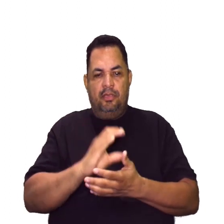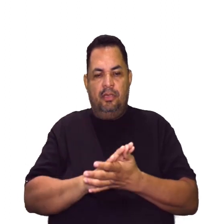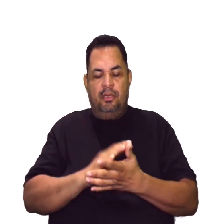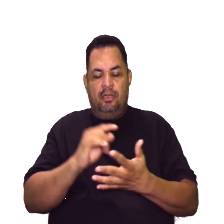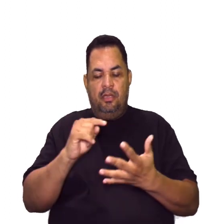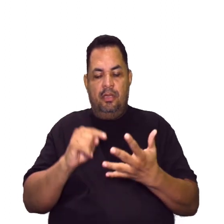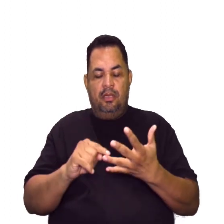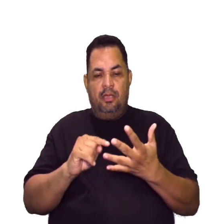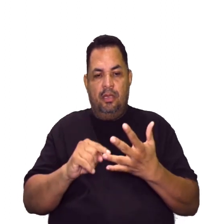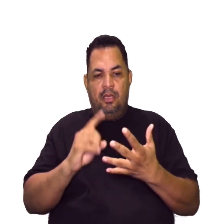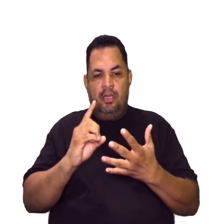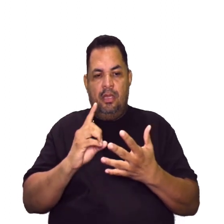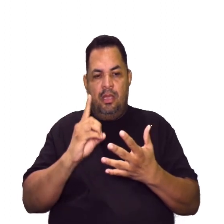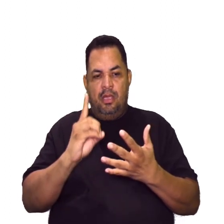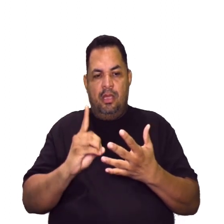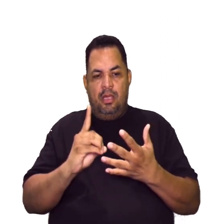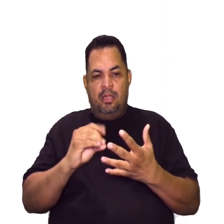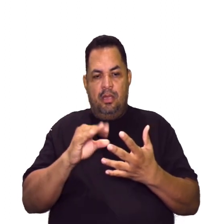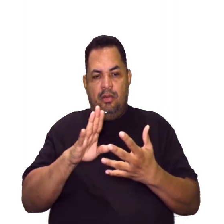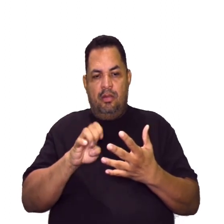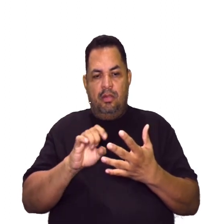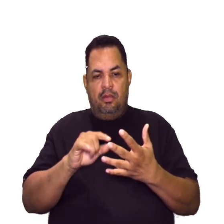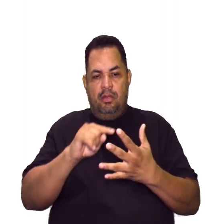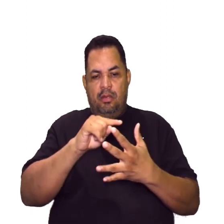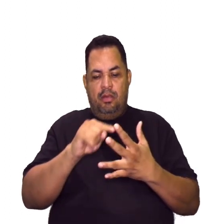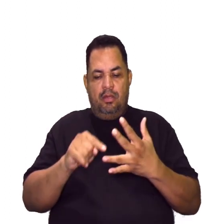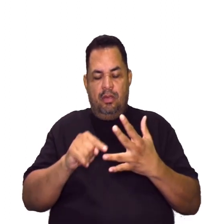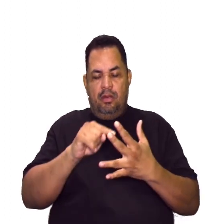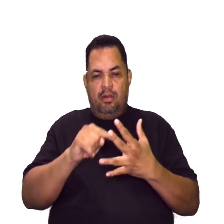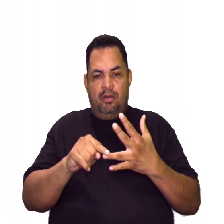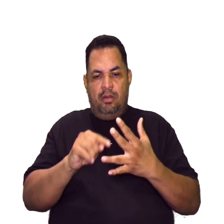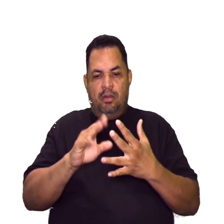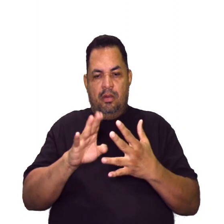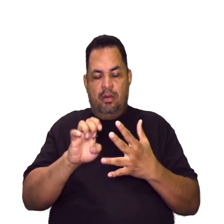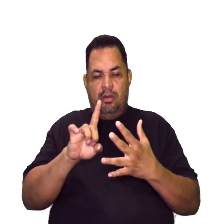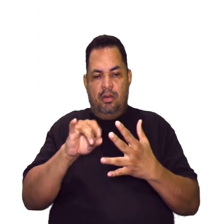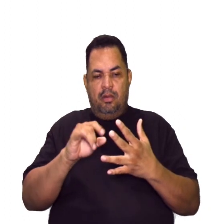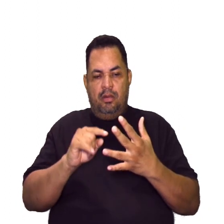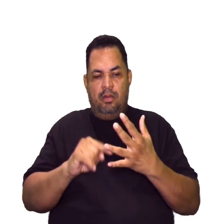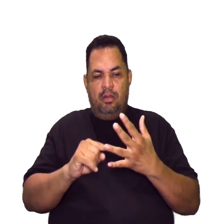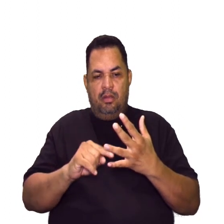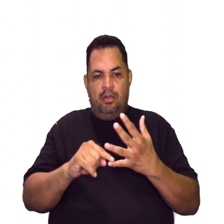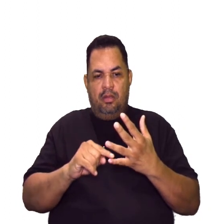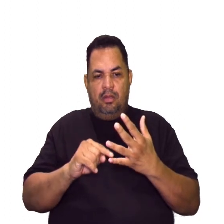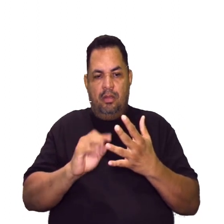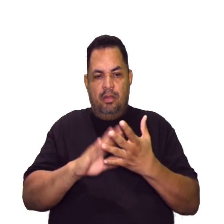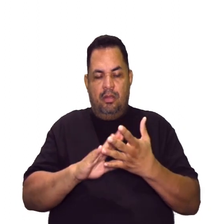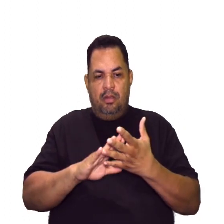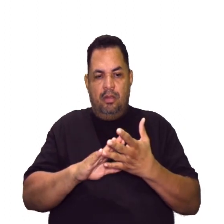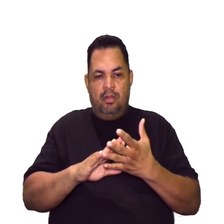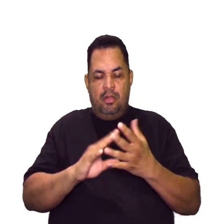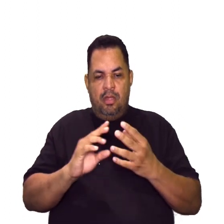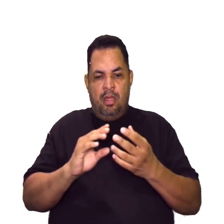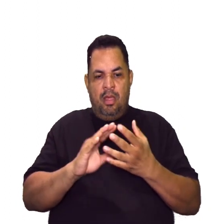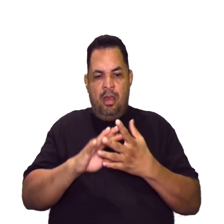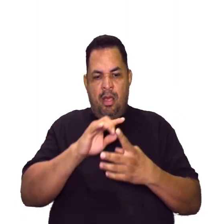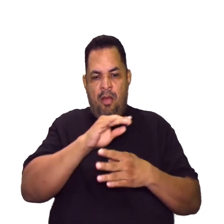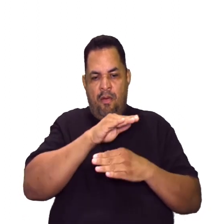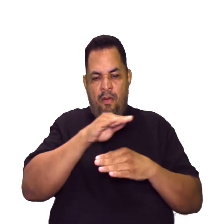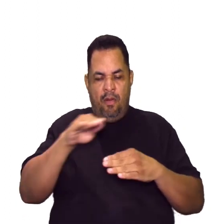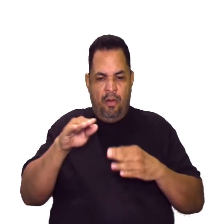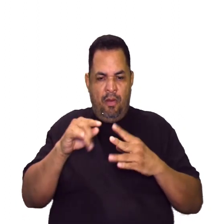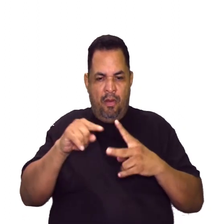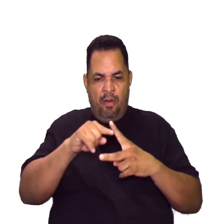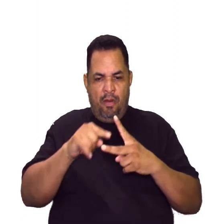linear, tetraédrica. D, trigonal, angular, linear, tetraédrica. Ou a letra E, trigonal, linear,